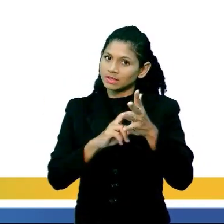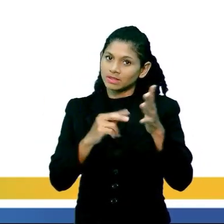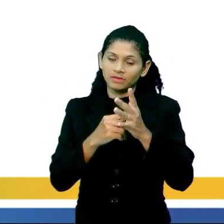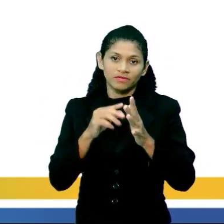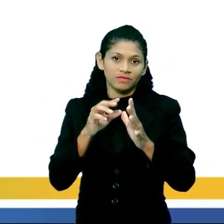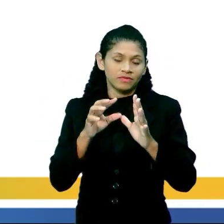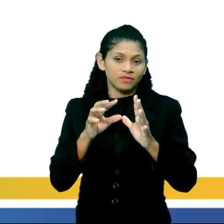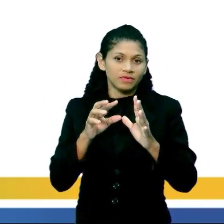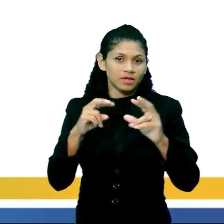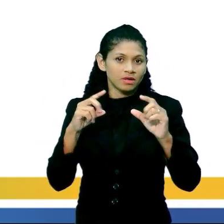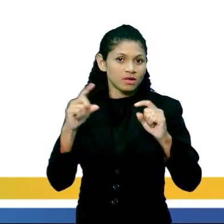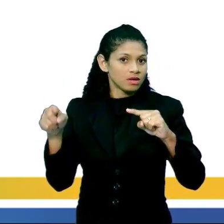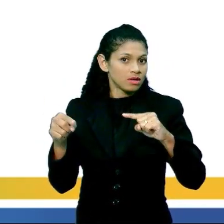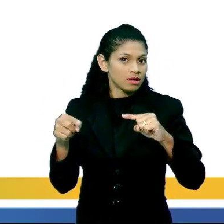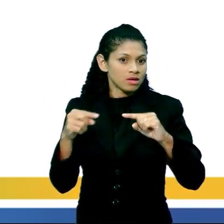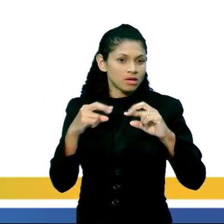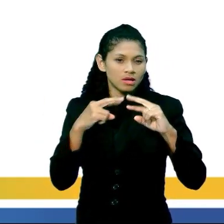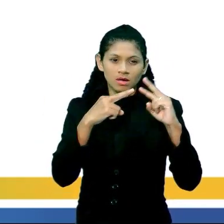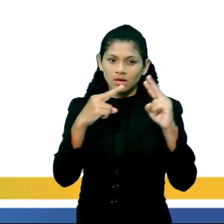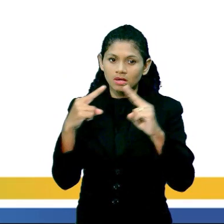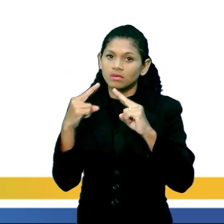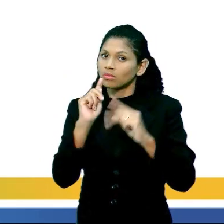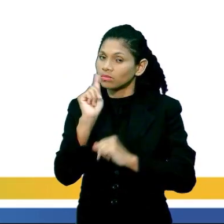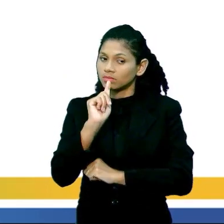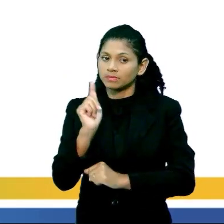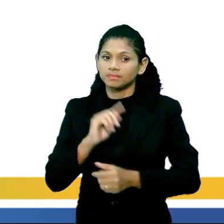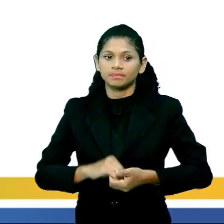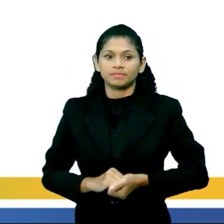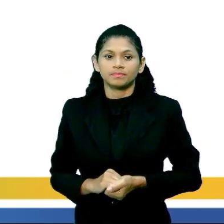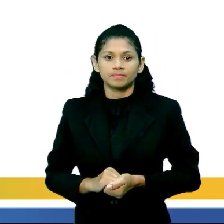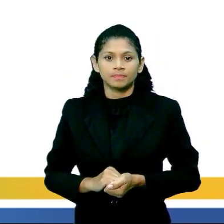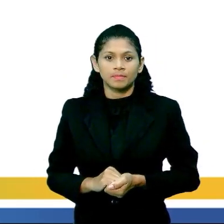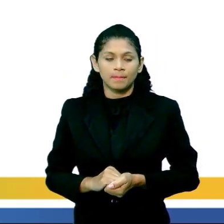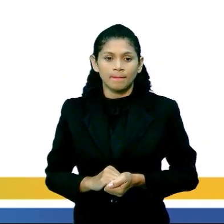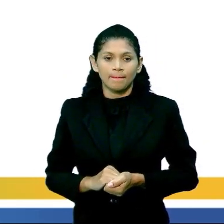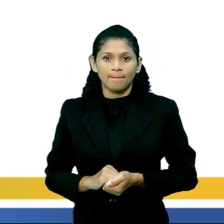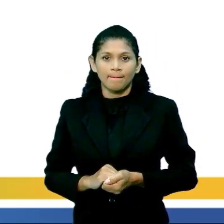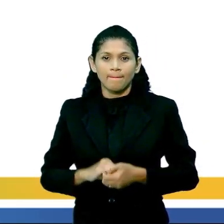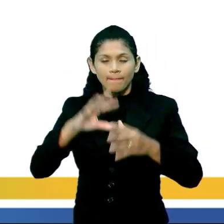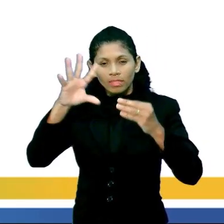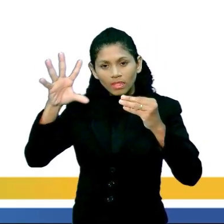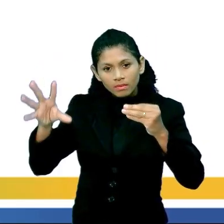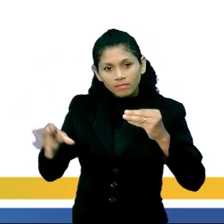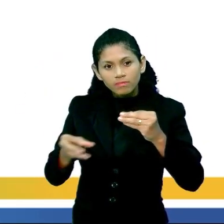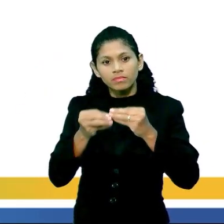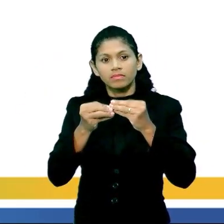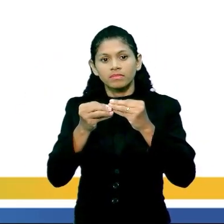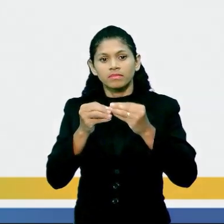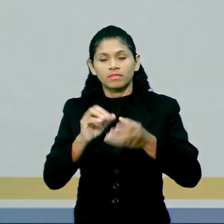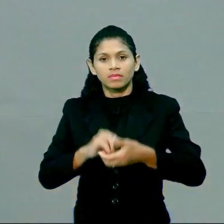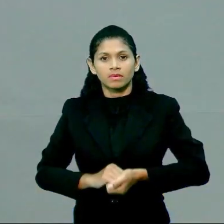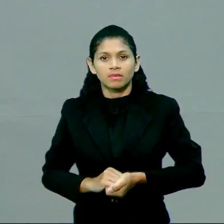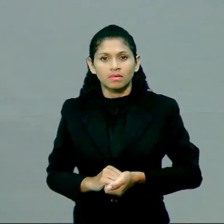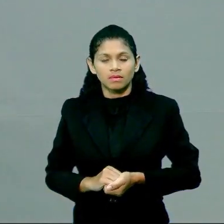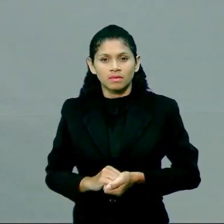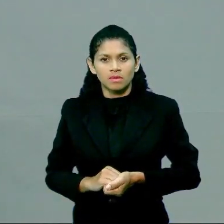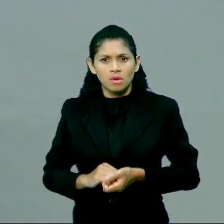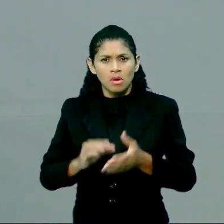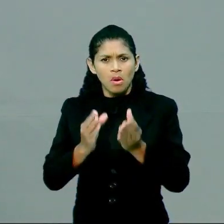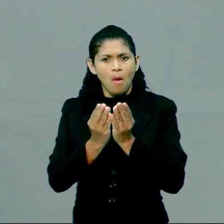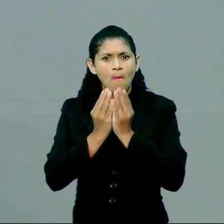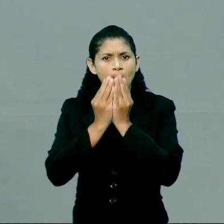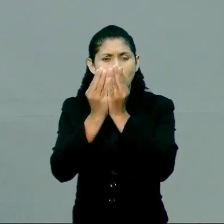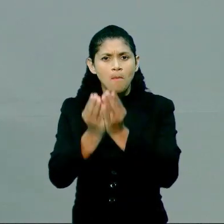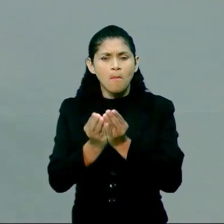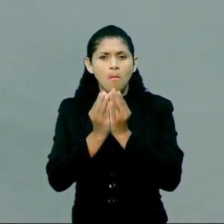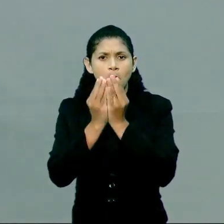Añadir, agregar, acrescentar, né? Todos são sinônimos, ou seja, acrescenta. Barco e navio. Ixi, barco e